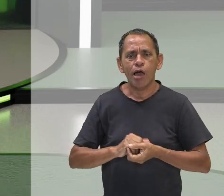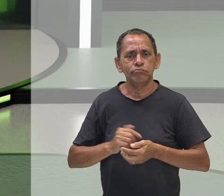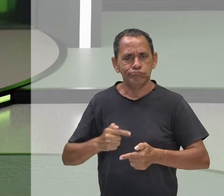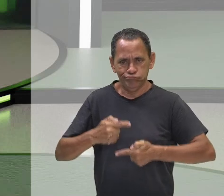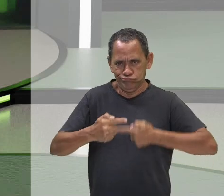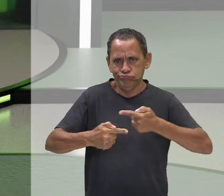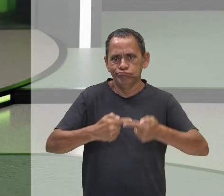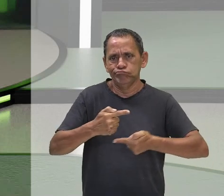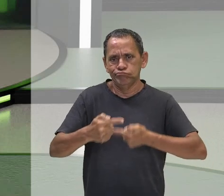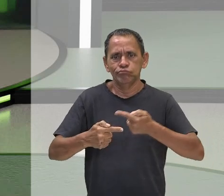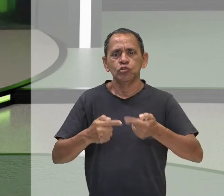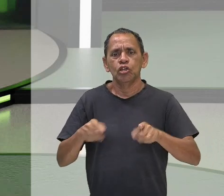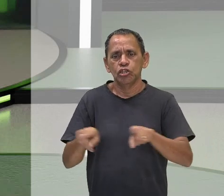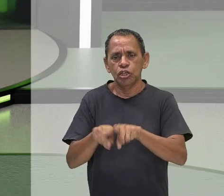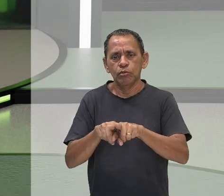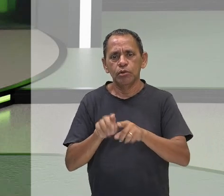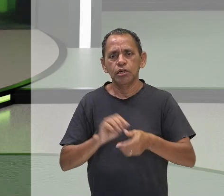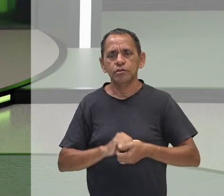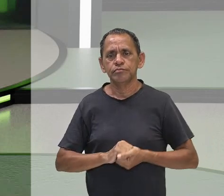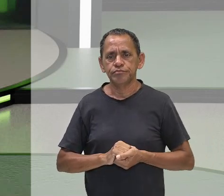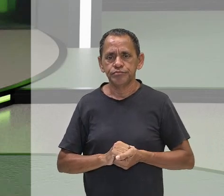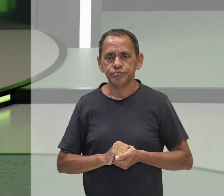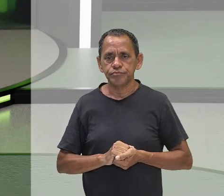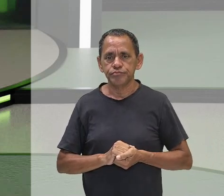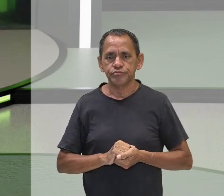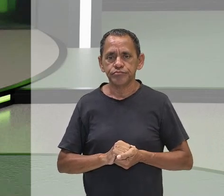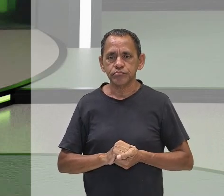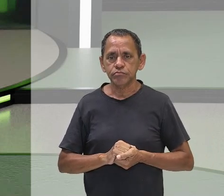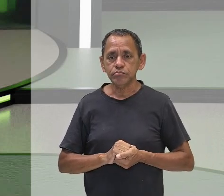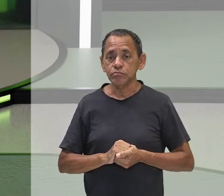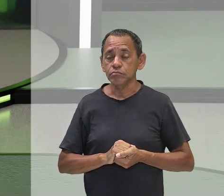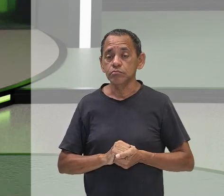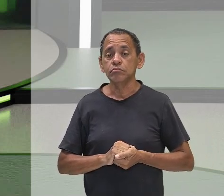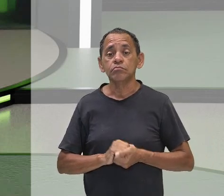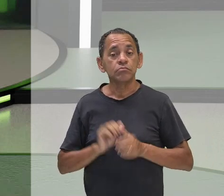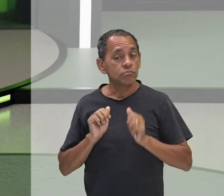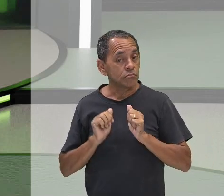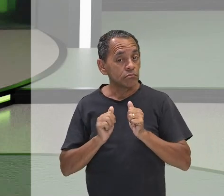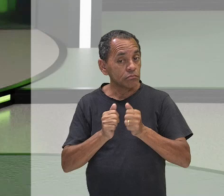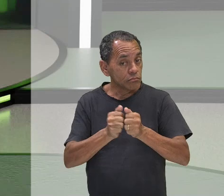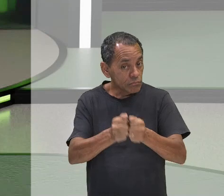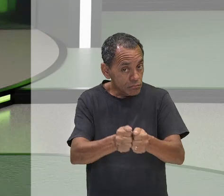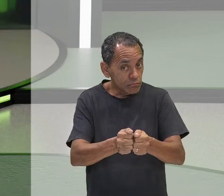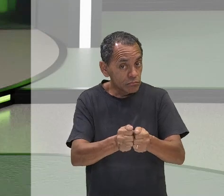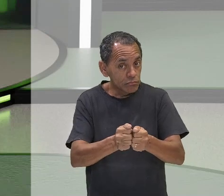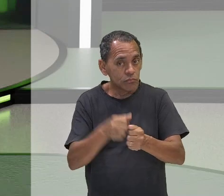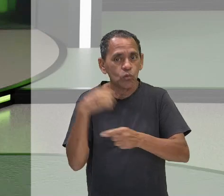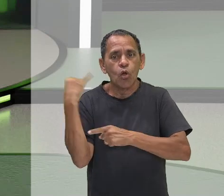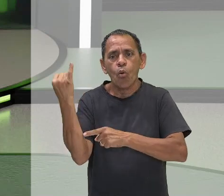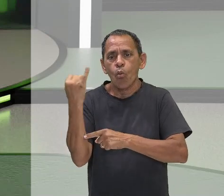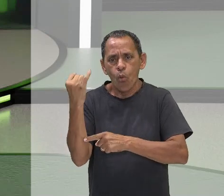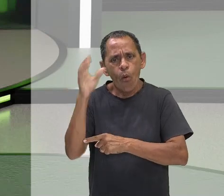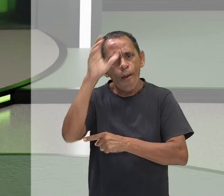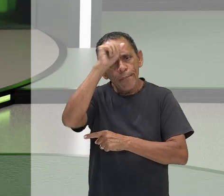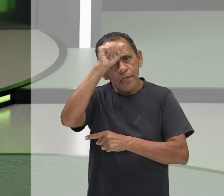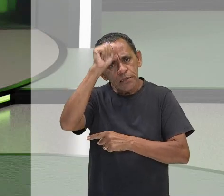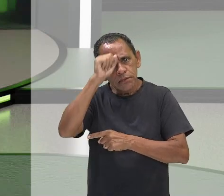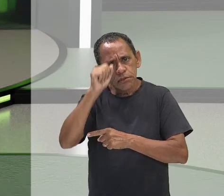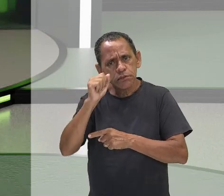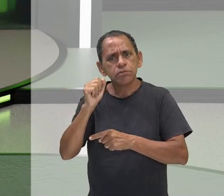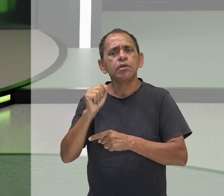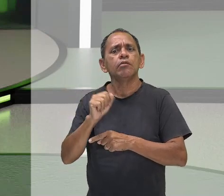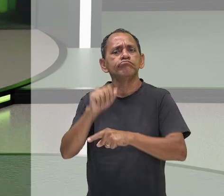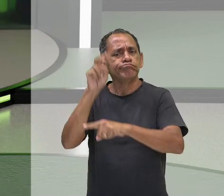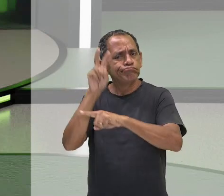palhinha aí do nosso conceito. Juntos vamos aprender sobre a importância de cuidar da saúde